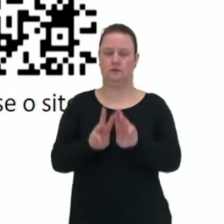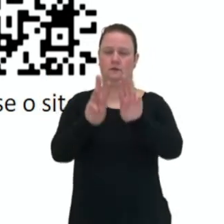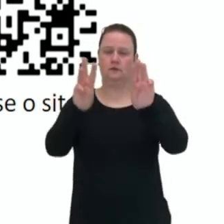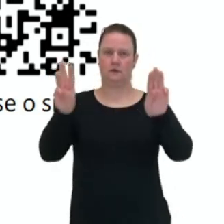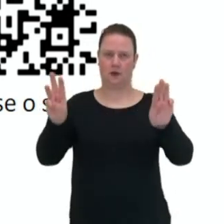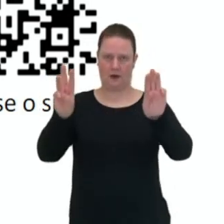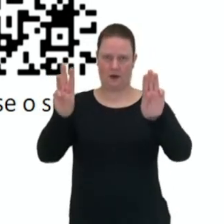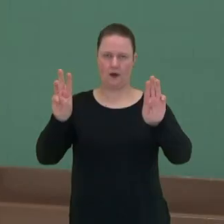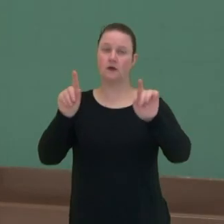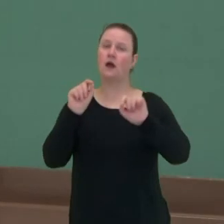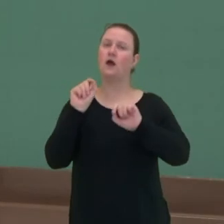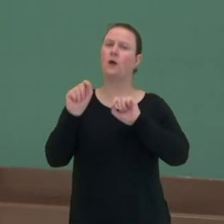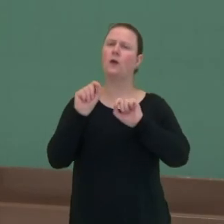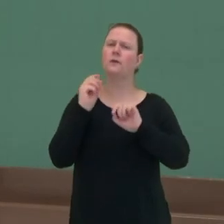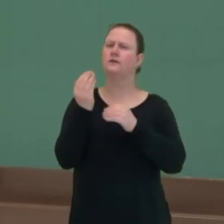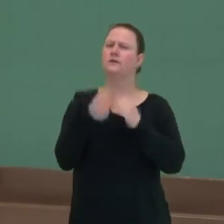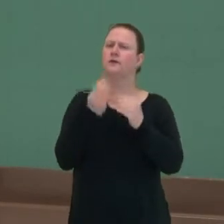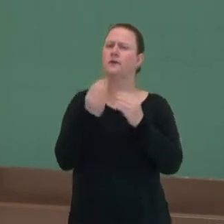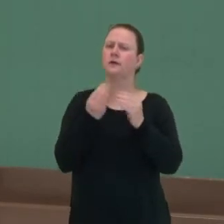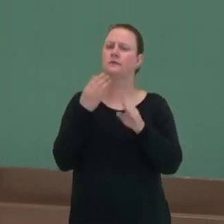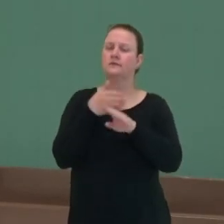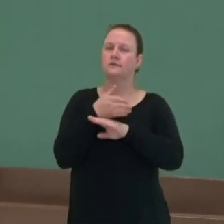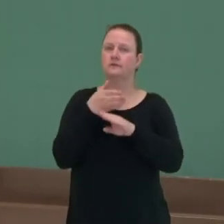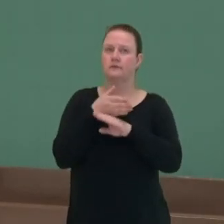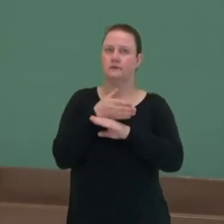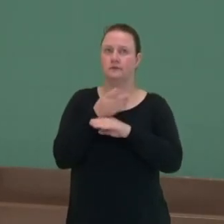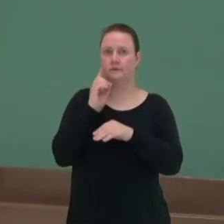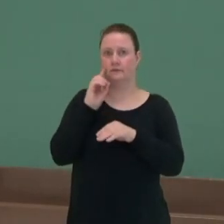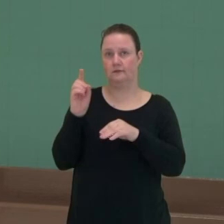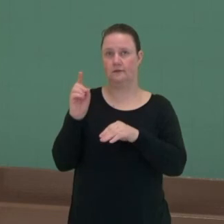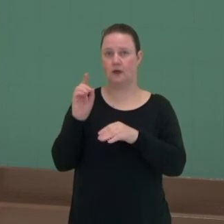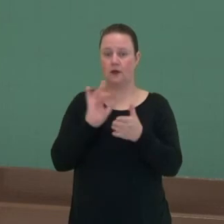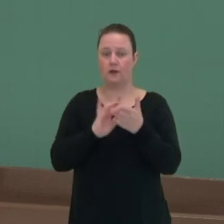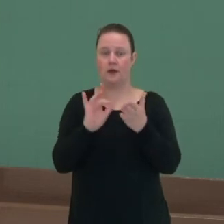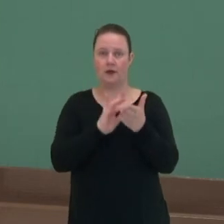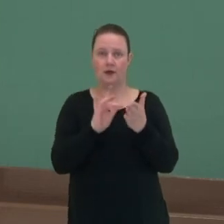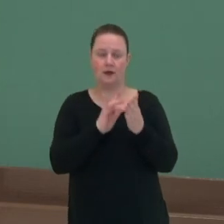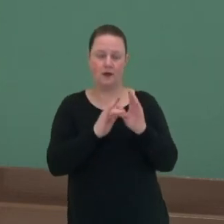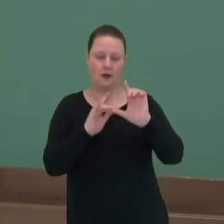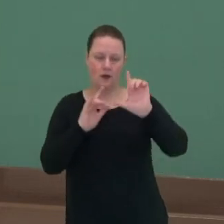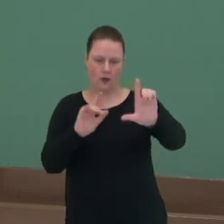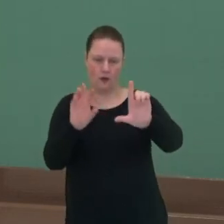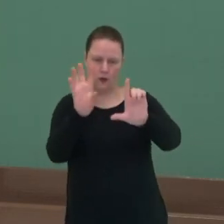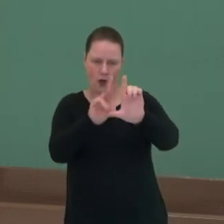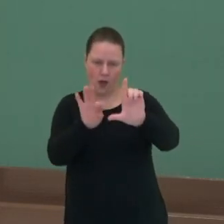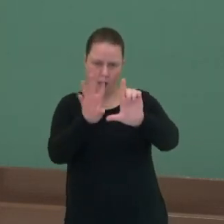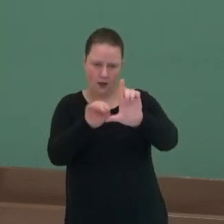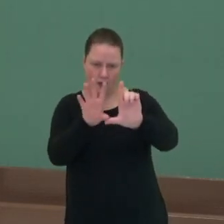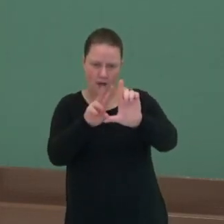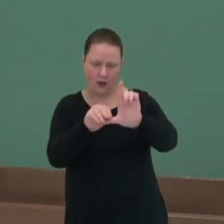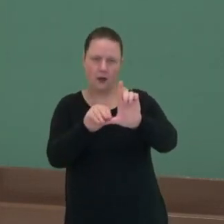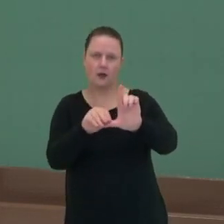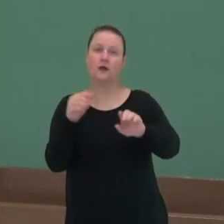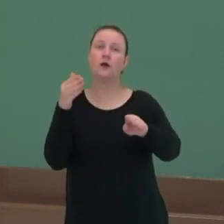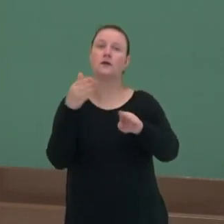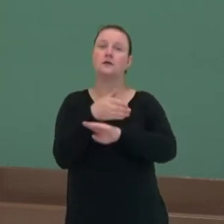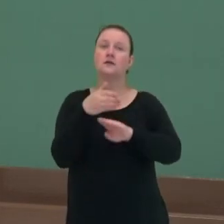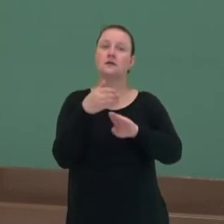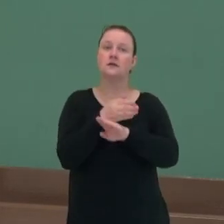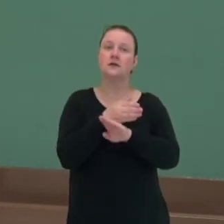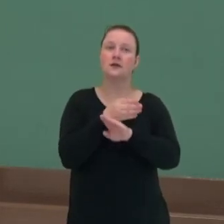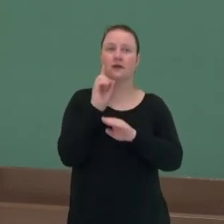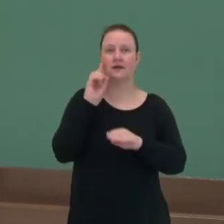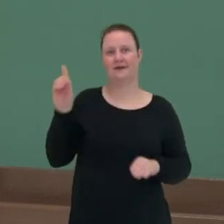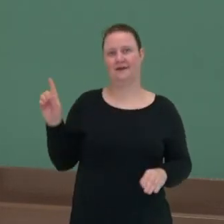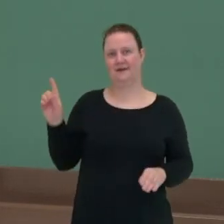Colorado. Como que você vai acessar esse site? Apontando o seu celular para o QR Code ou acessando o endereço aqui